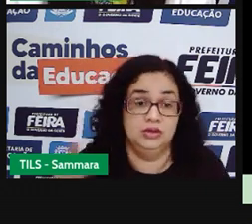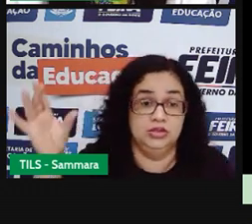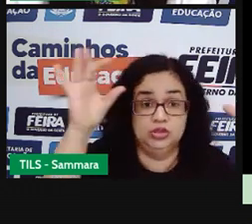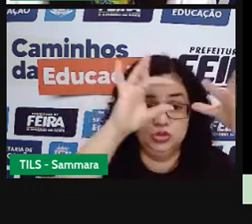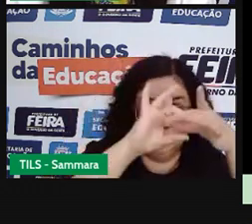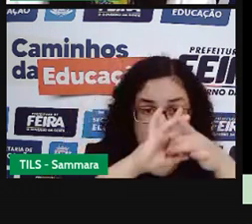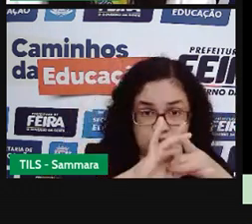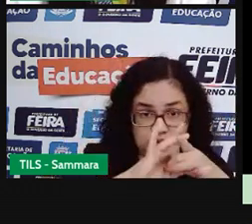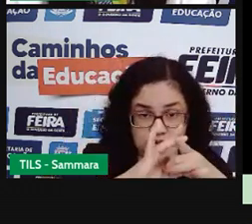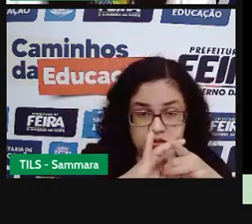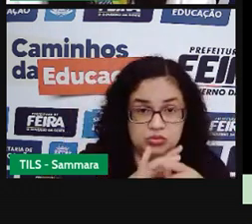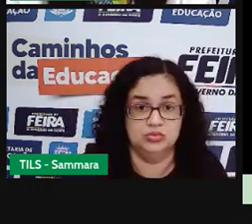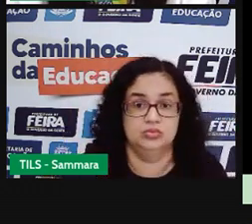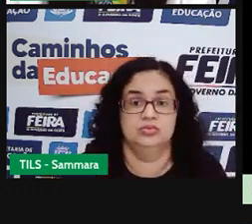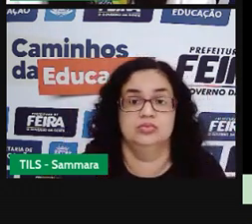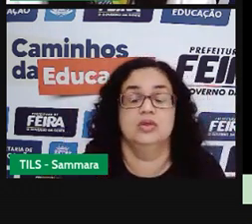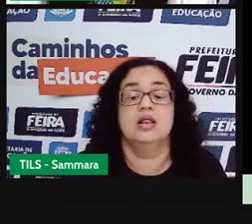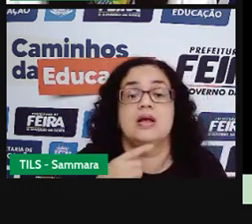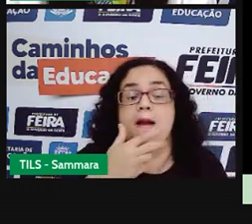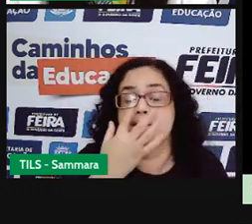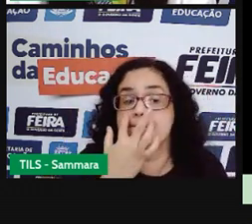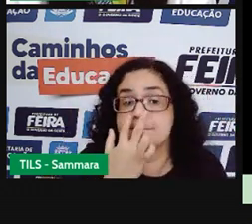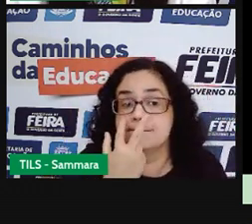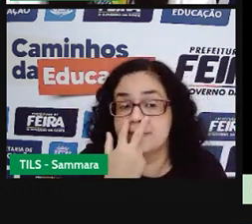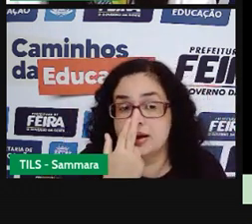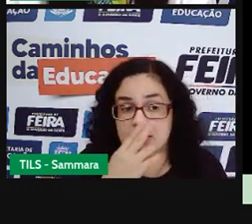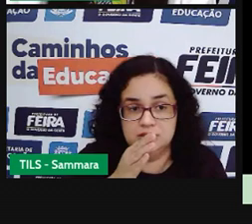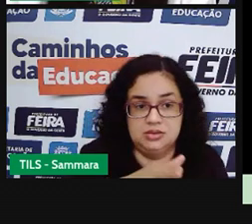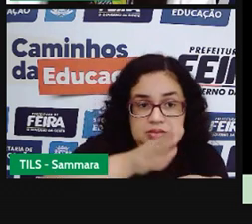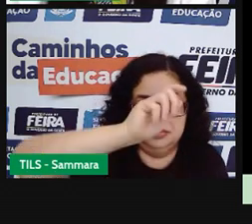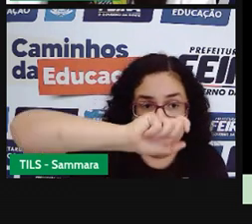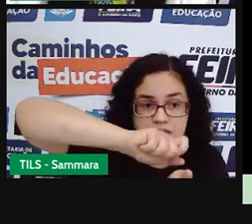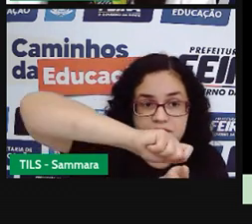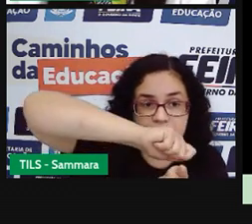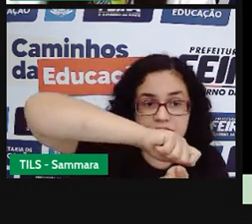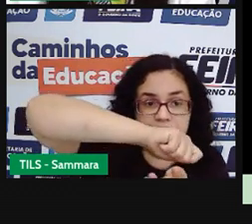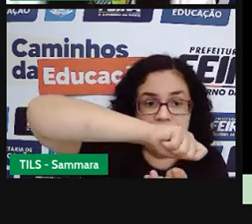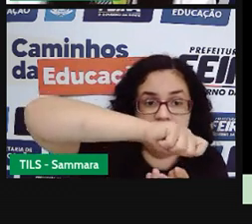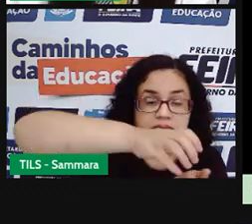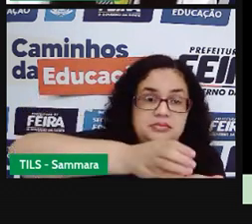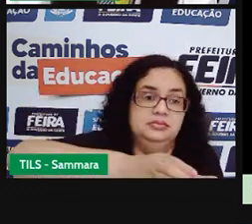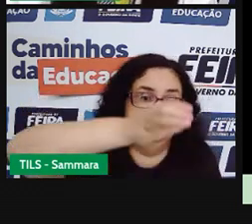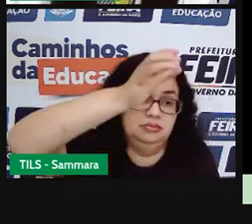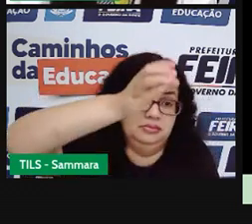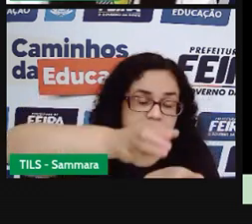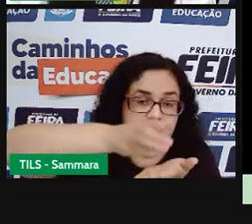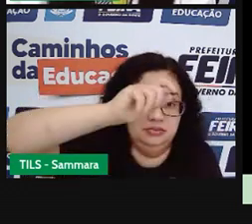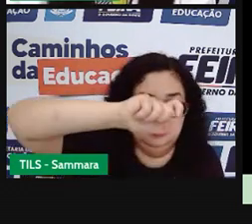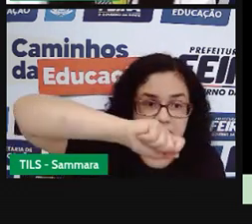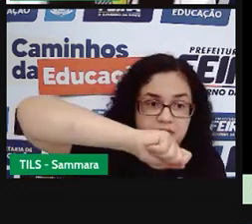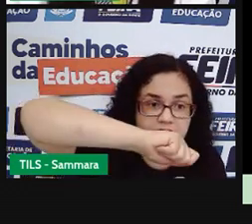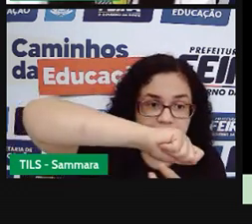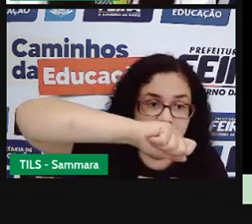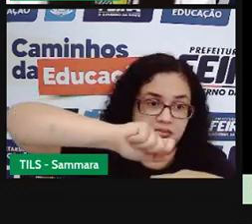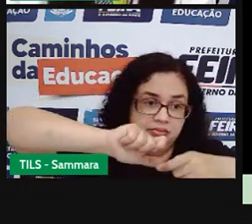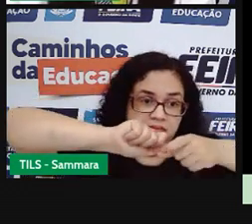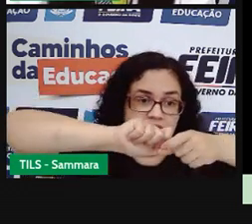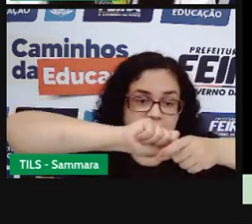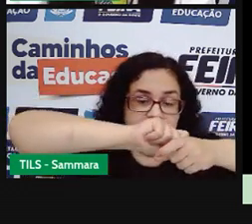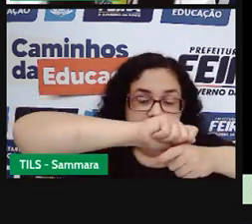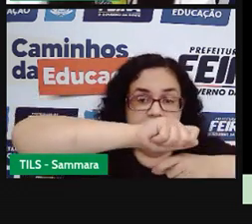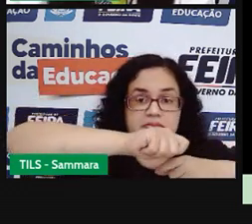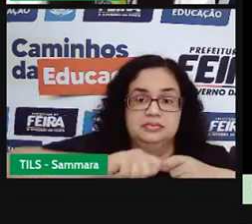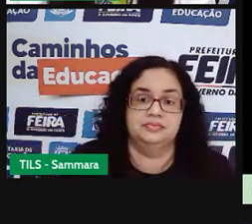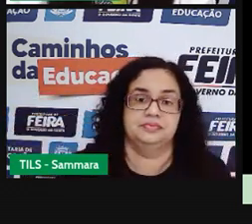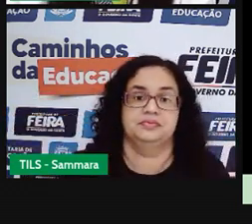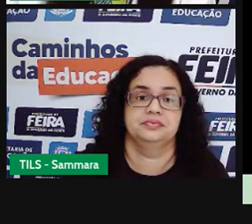formato de um cilindro nesse tipo de figura a gente não vai contar aí as arestas né não vai